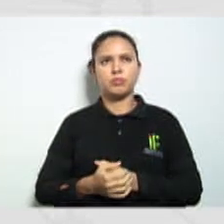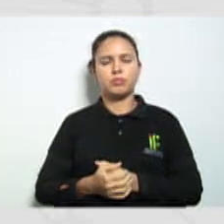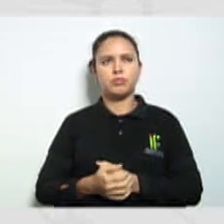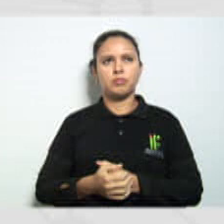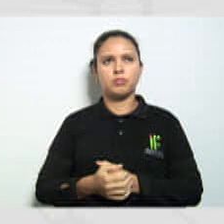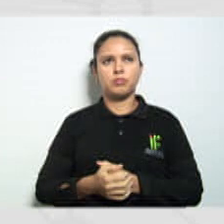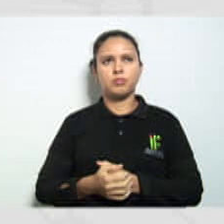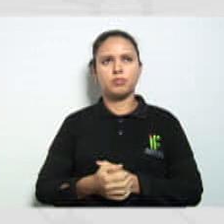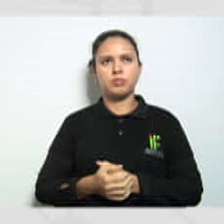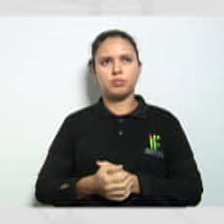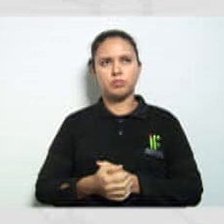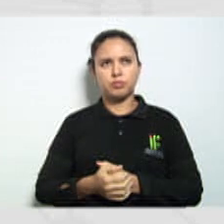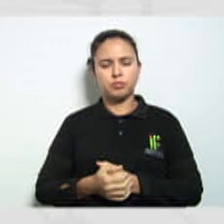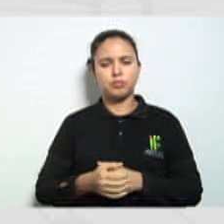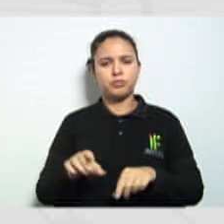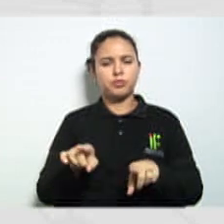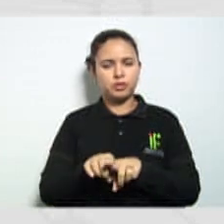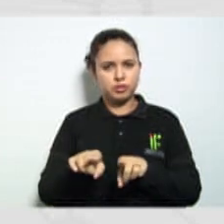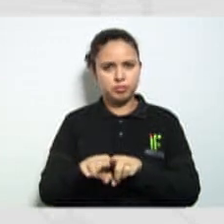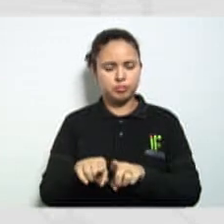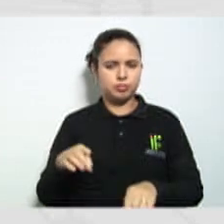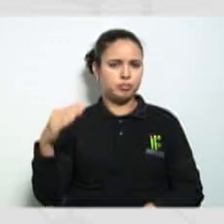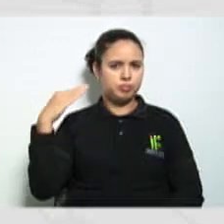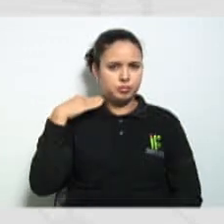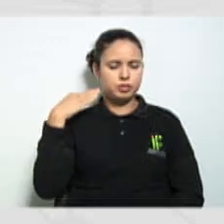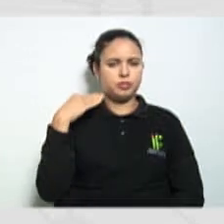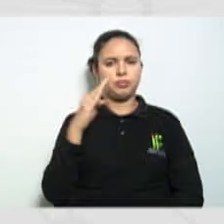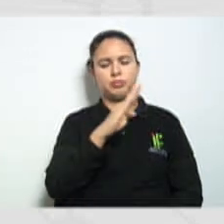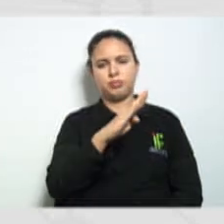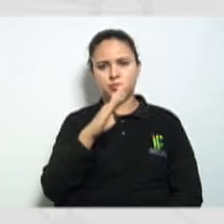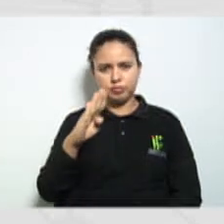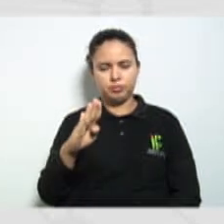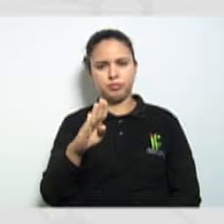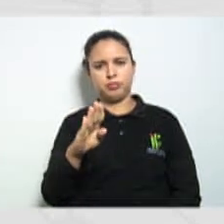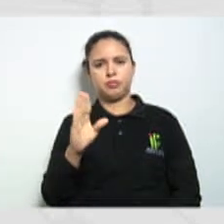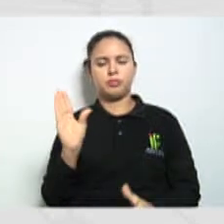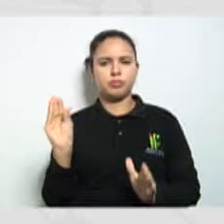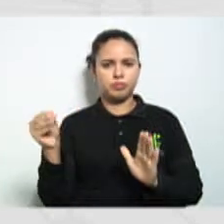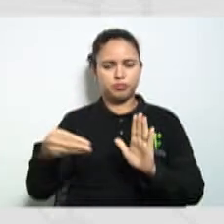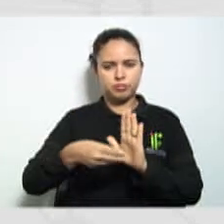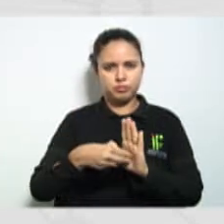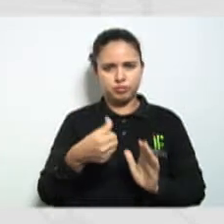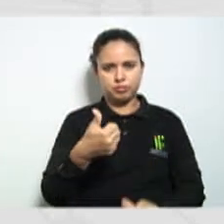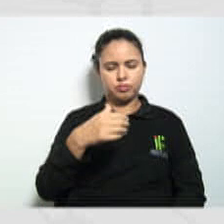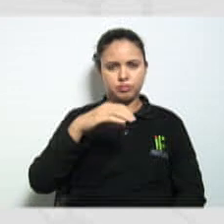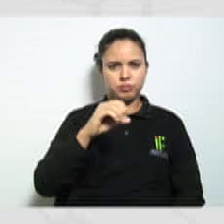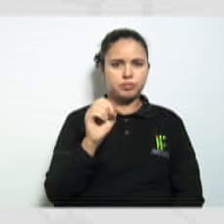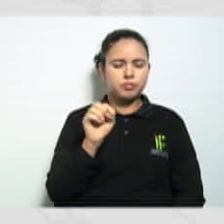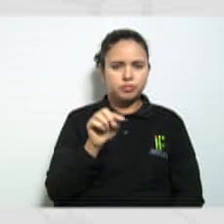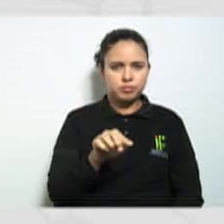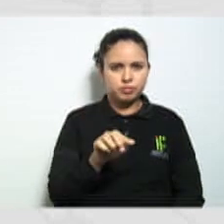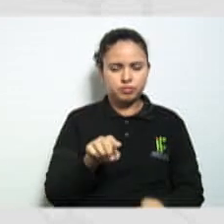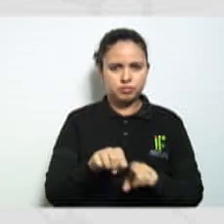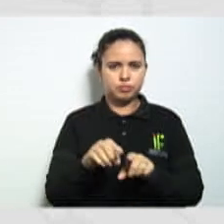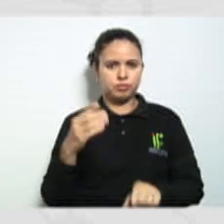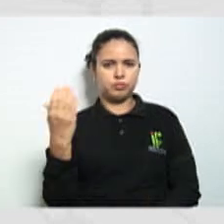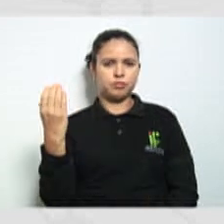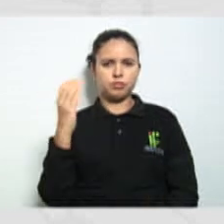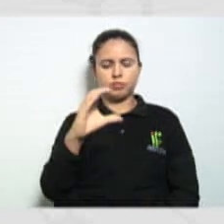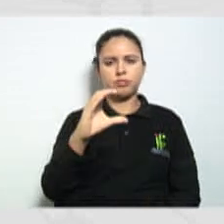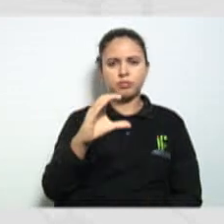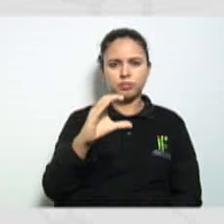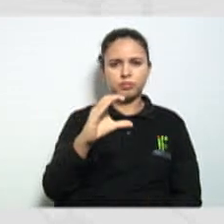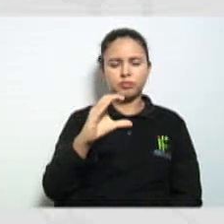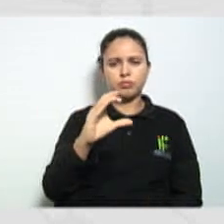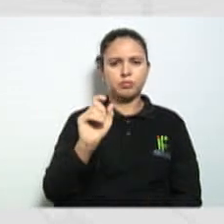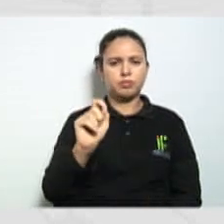Correto? E no Banco do Brasil, depositaram lá o total 10 mil. E o crédito, que